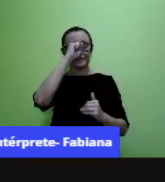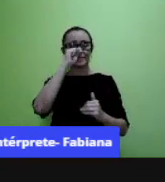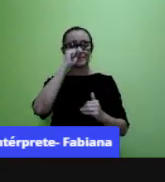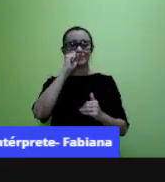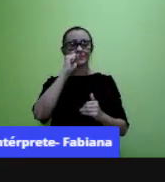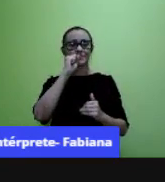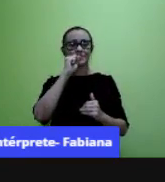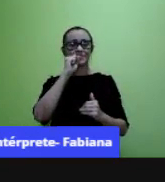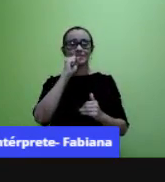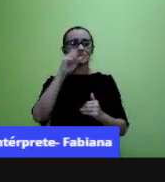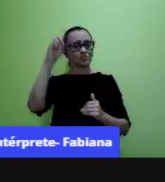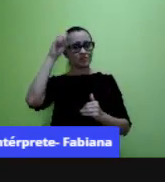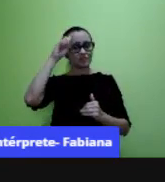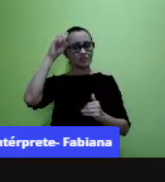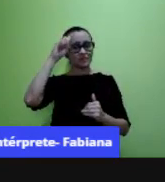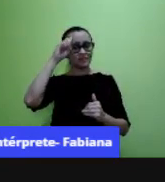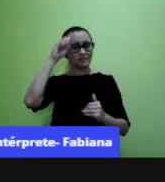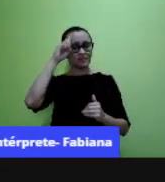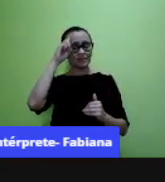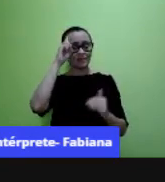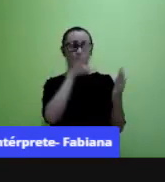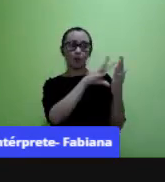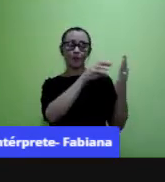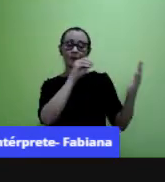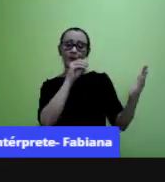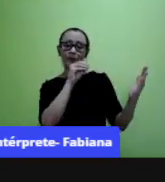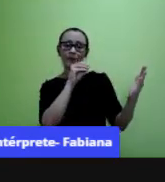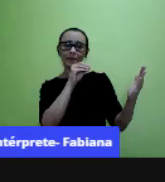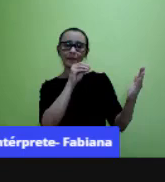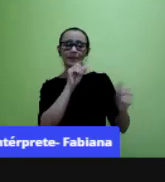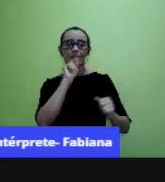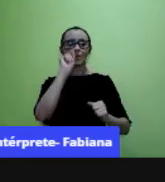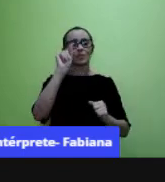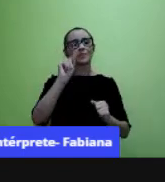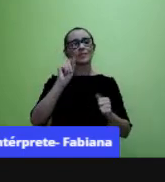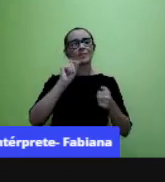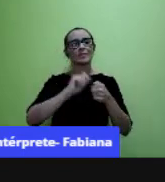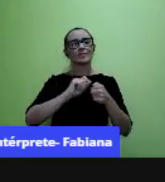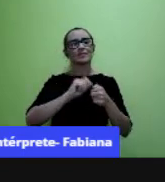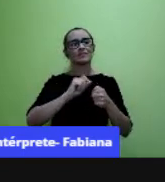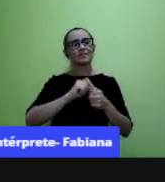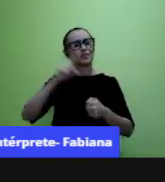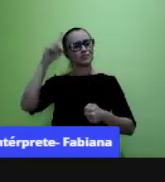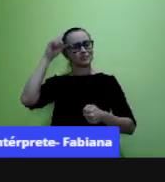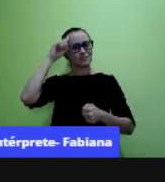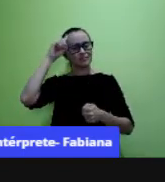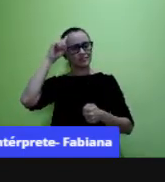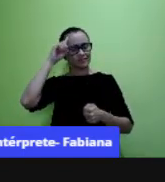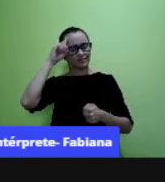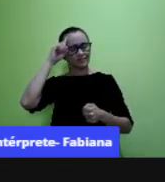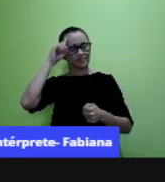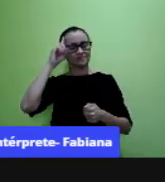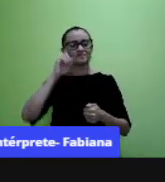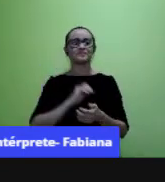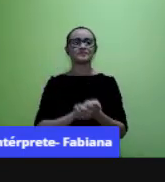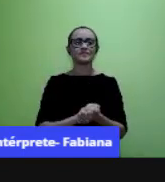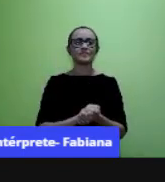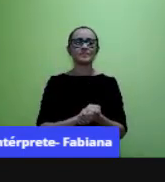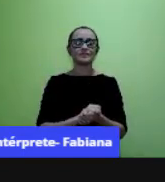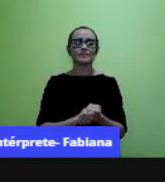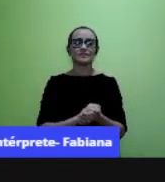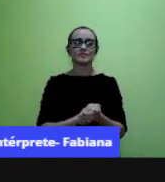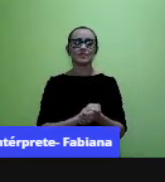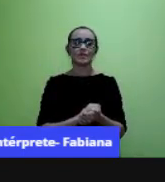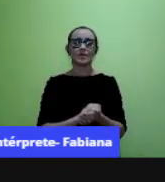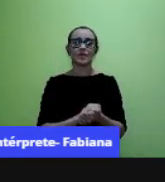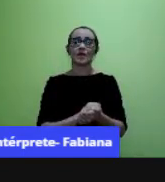faz na casa dela, são as representações sociais dela. Então, é nesse momento que a criança